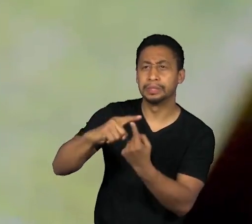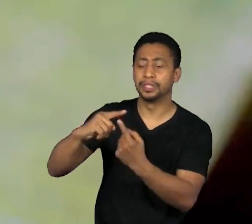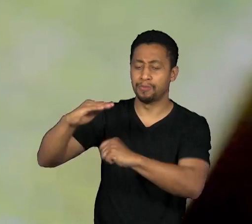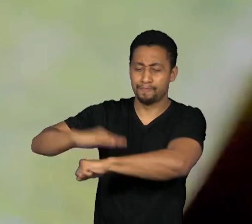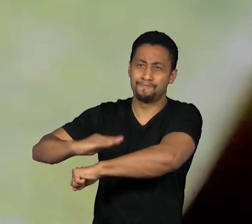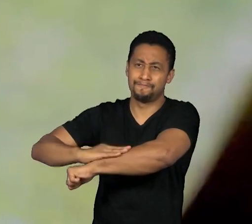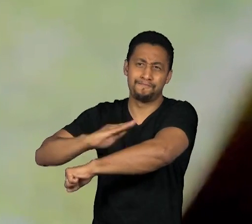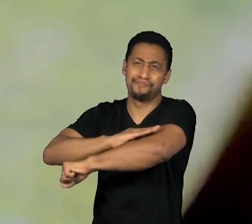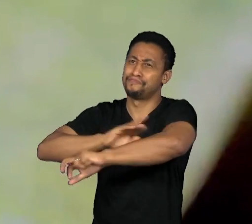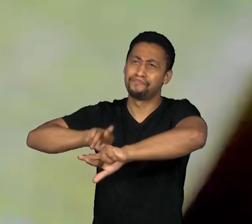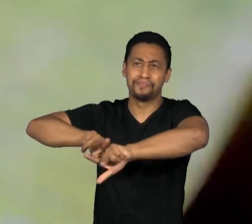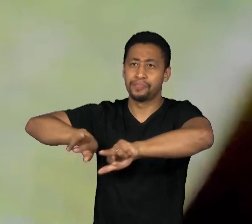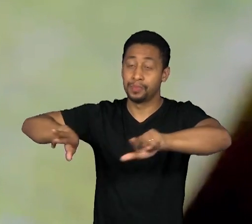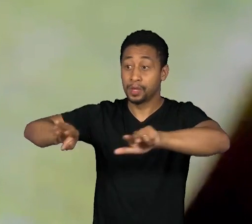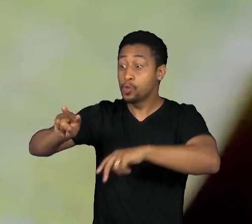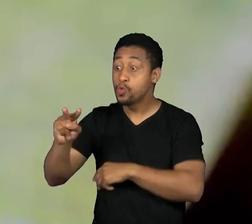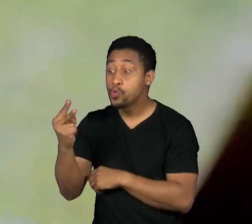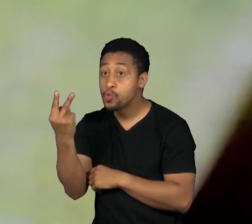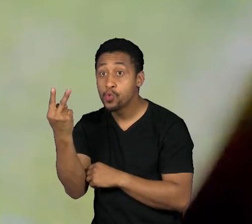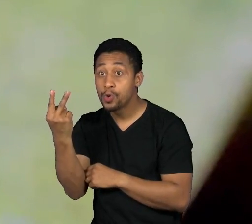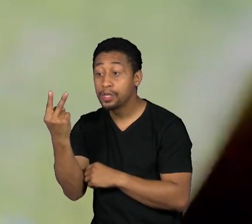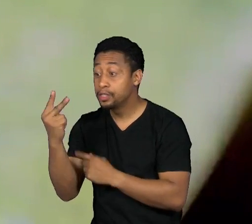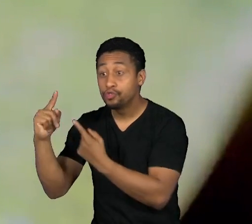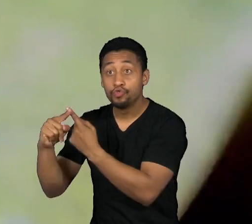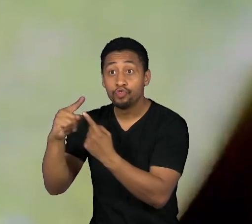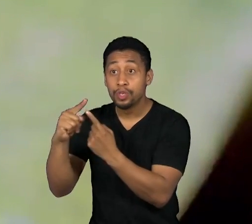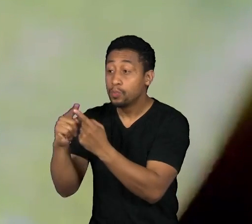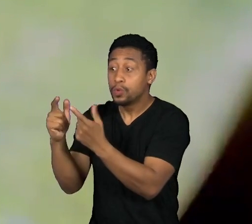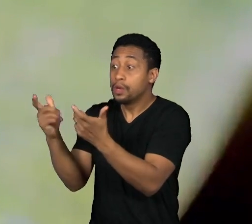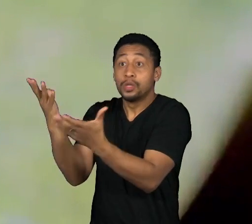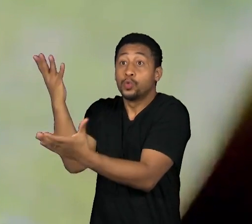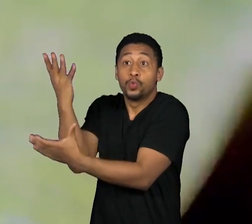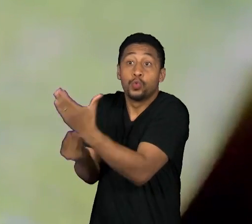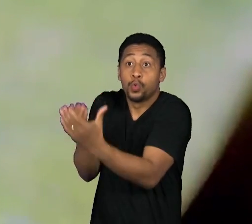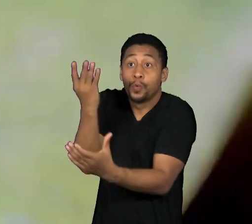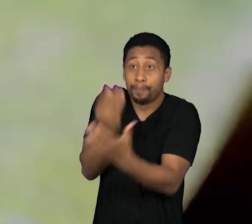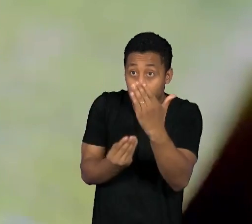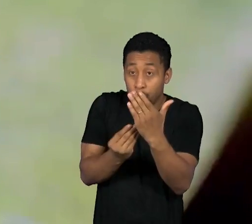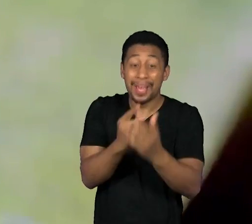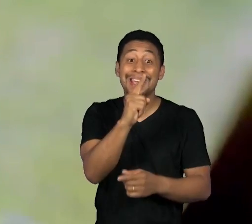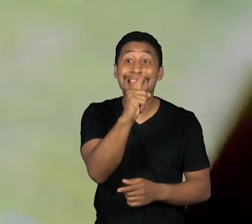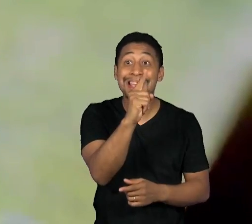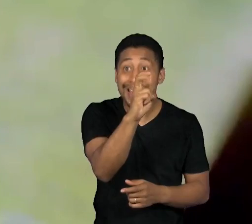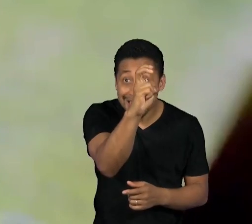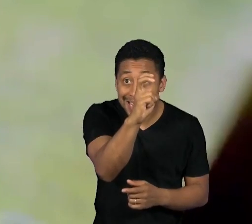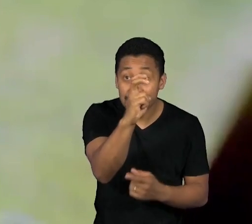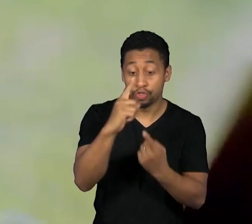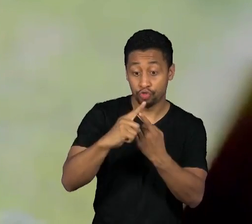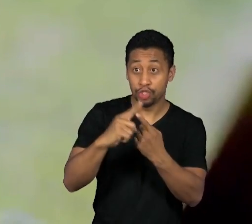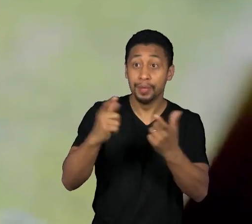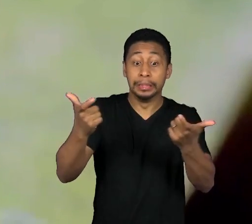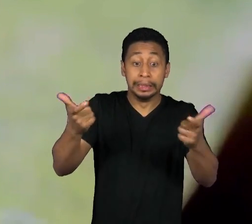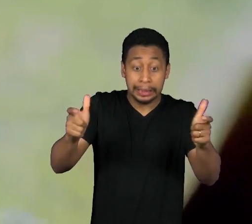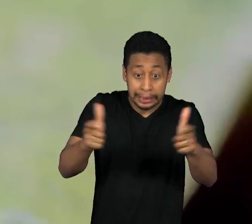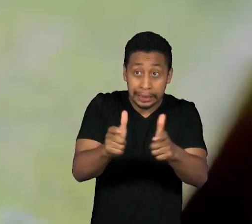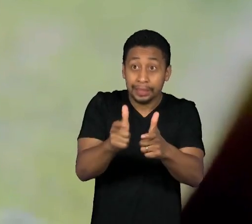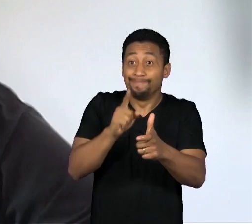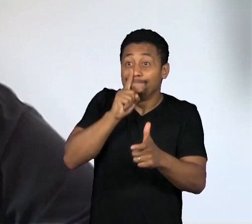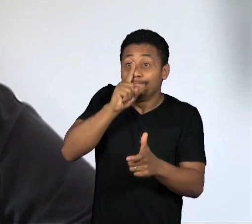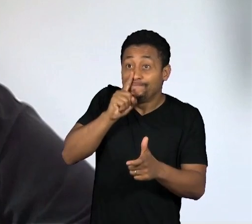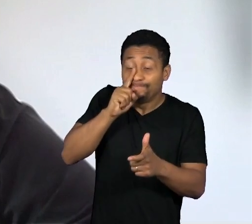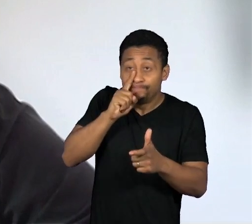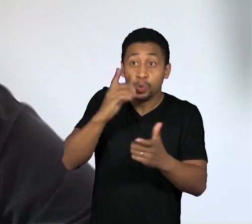2 desapareceram e outras 15 estão classificadas como provavelmente extintas. O grupo